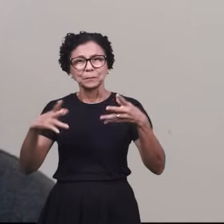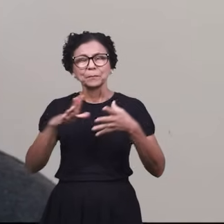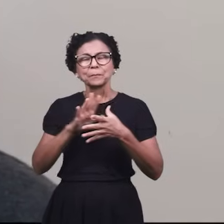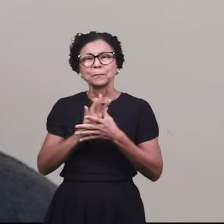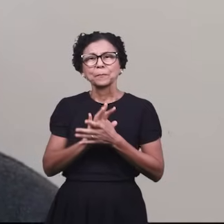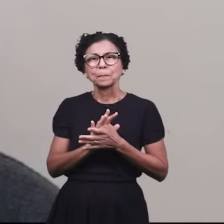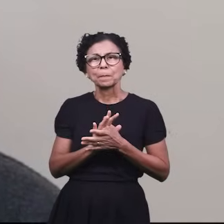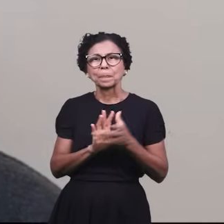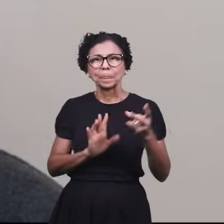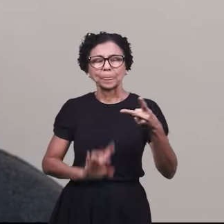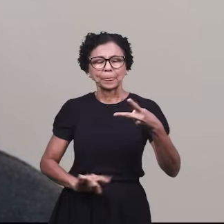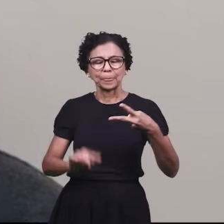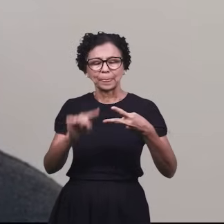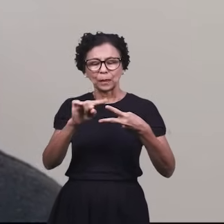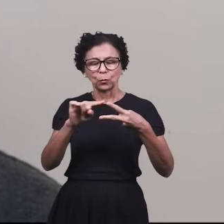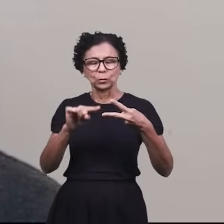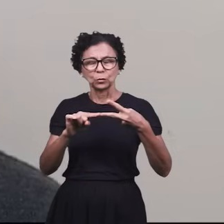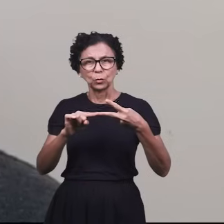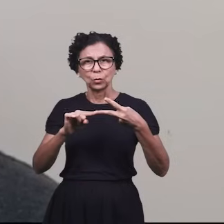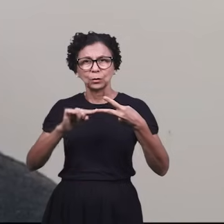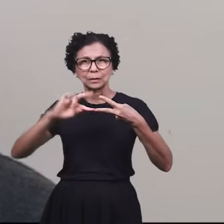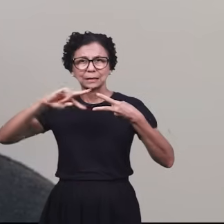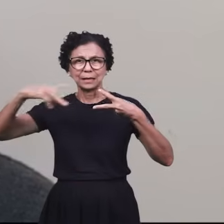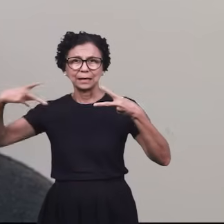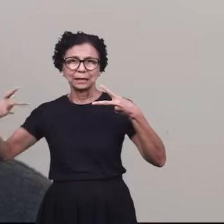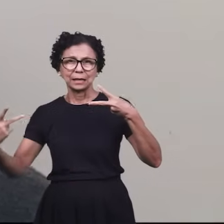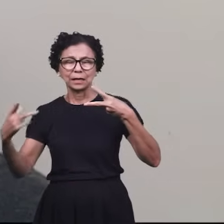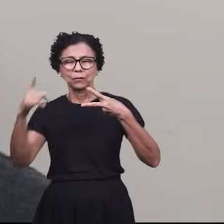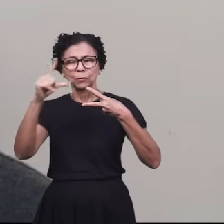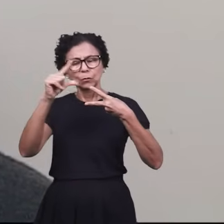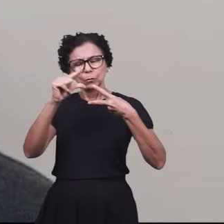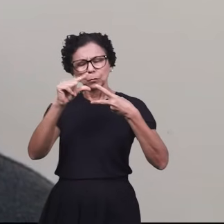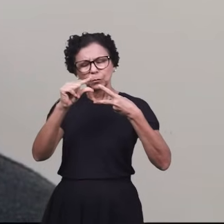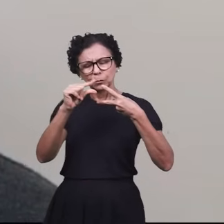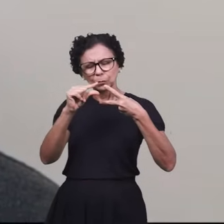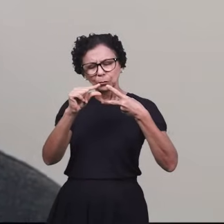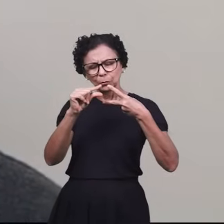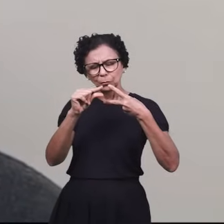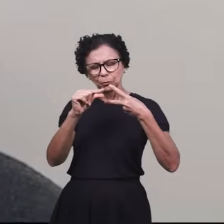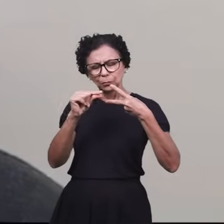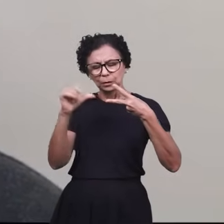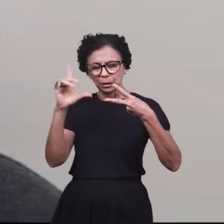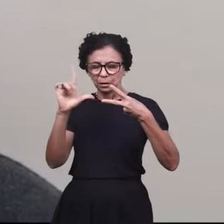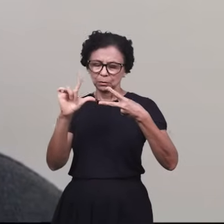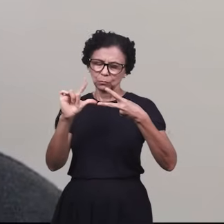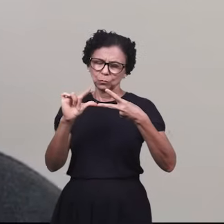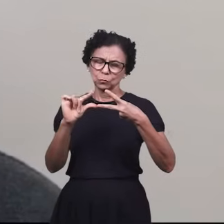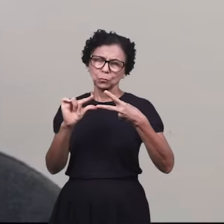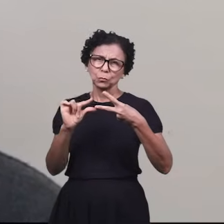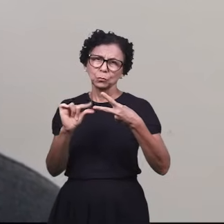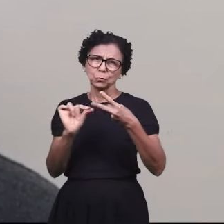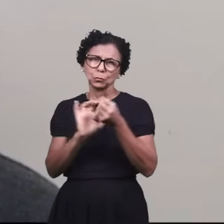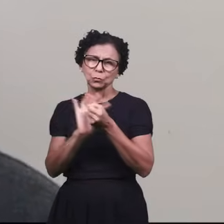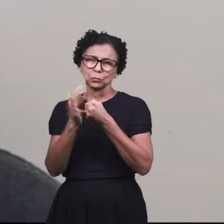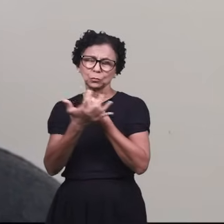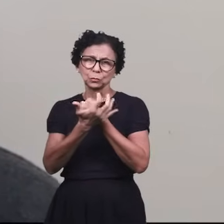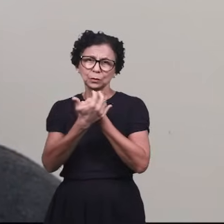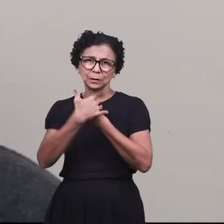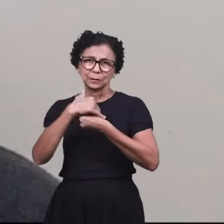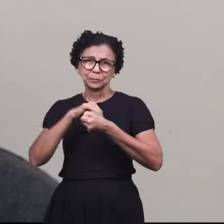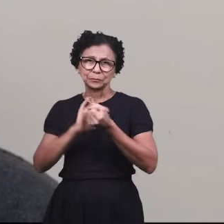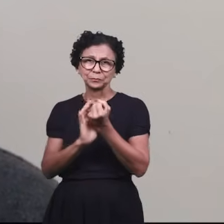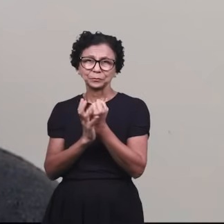de telômeros, essas capas vão reduzindo ao longo do tempo. Essa proteção vai diminuindo,